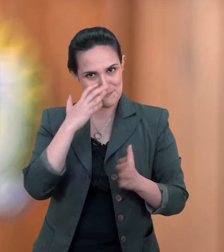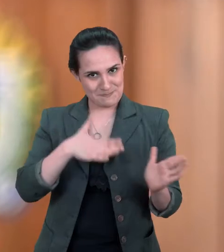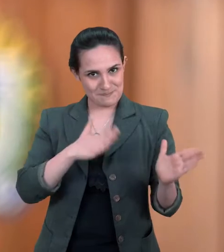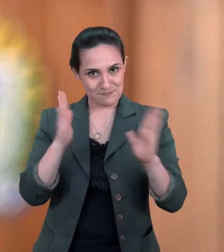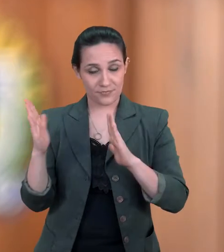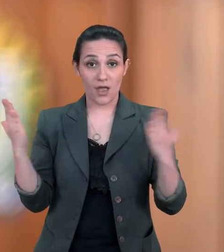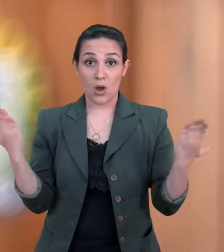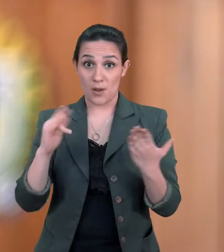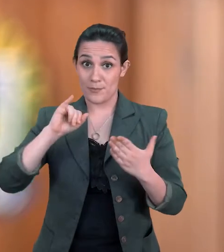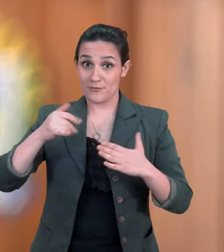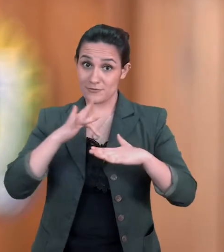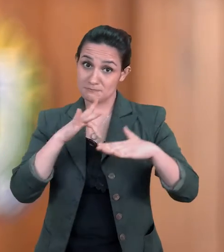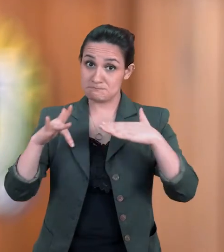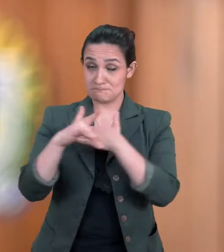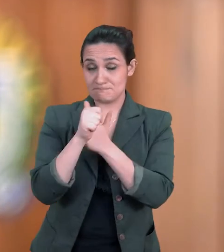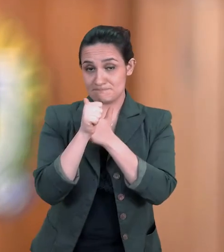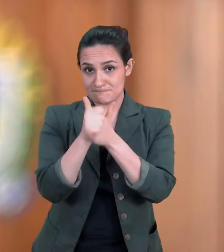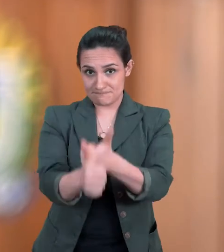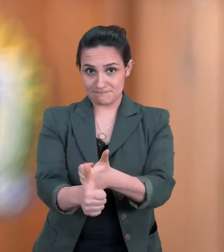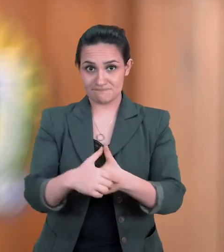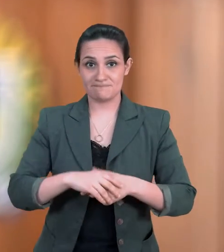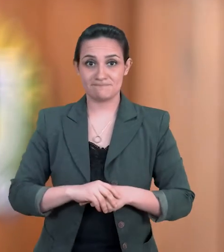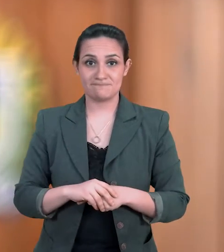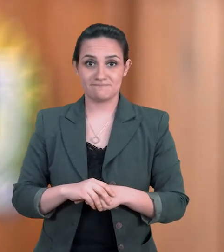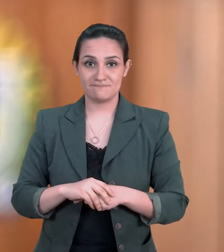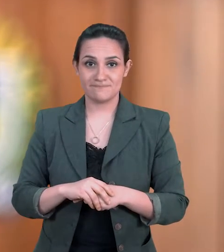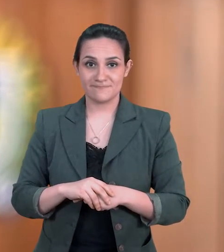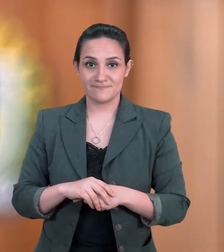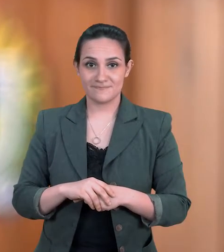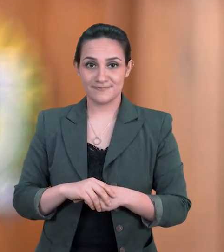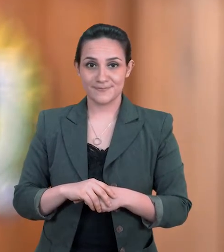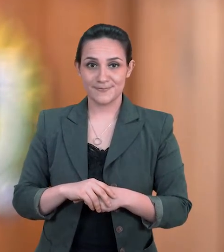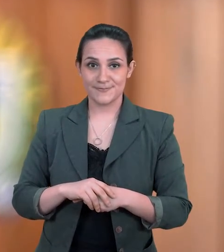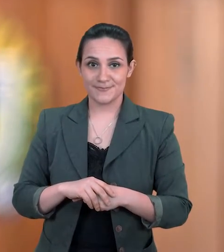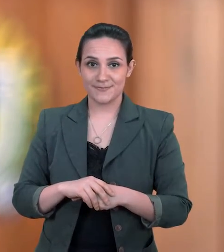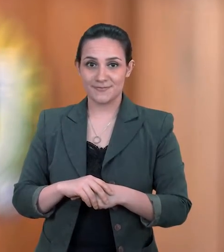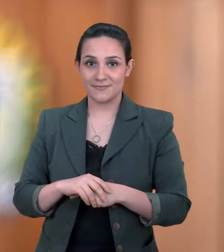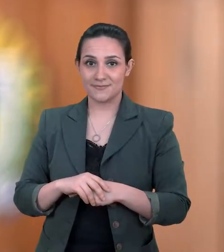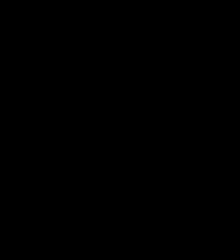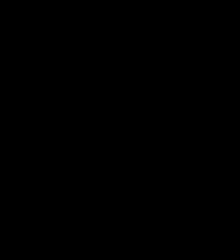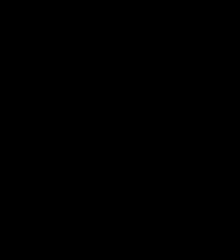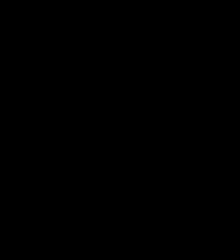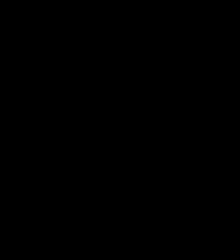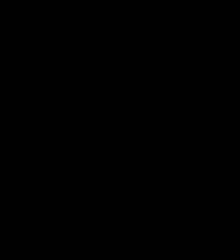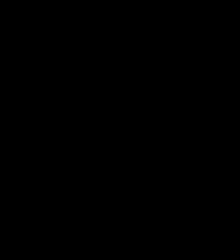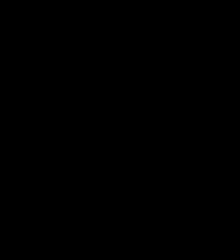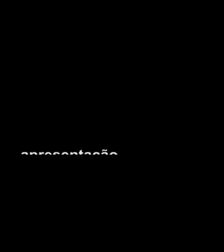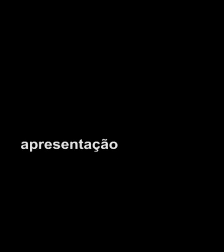Obrigado pela sua companhia. Aproveite e siga as nossas mídias sociais.